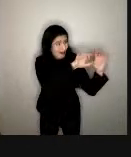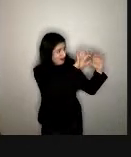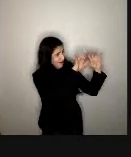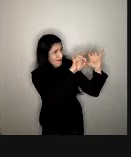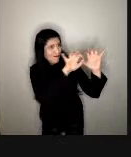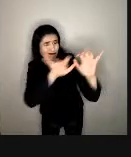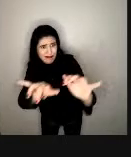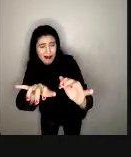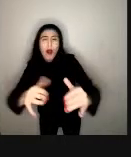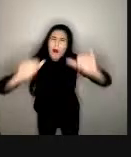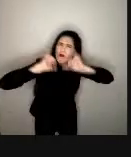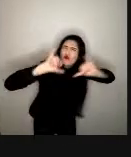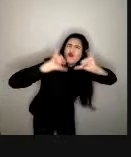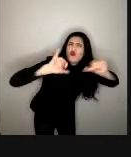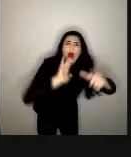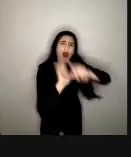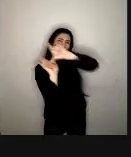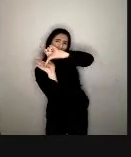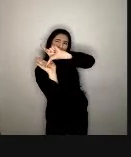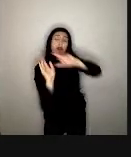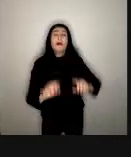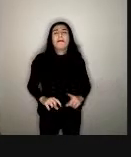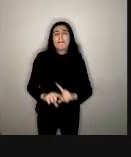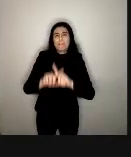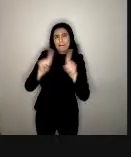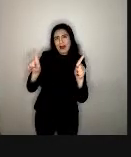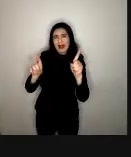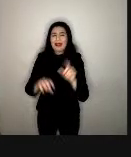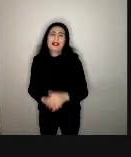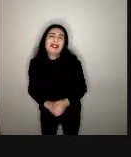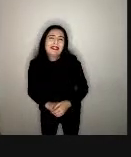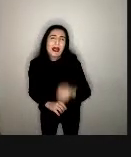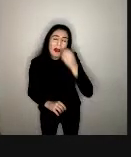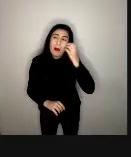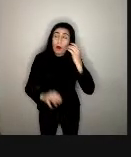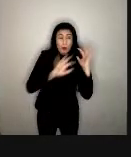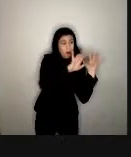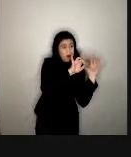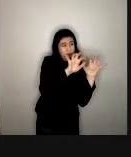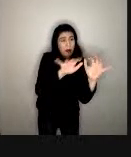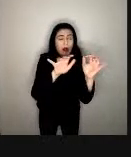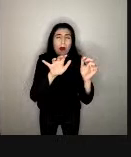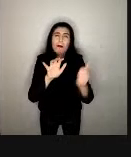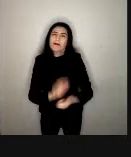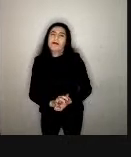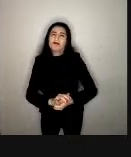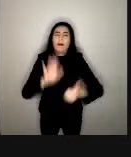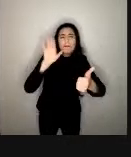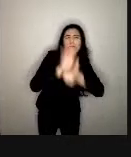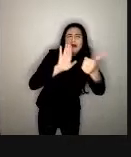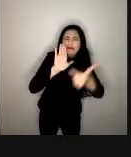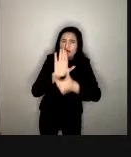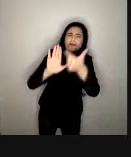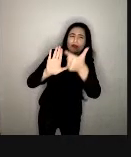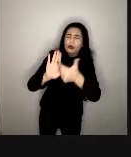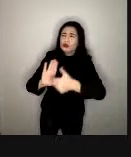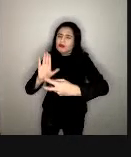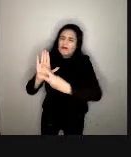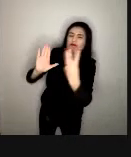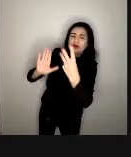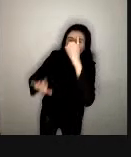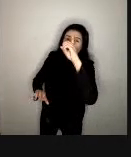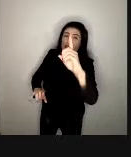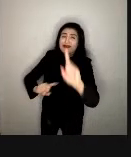divulgação que tenha, você tem gente de monte na abertura nos primeiros dias, mas depois é uma coisa que não